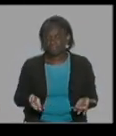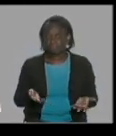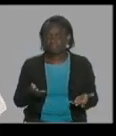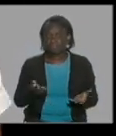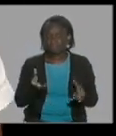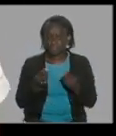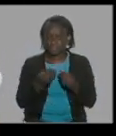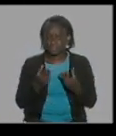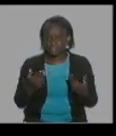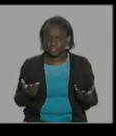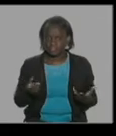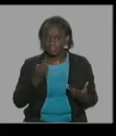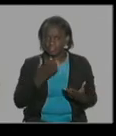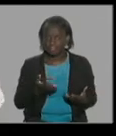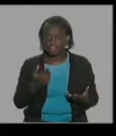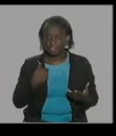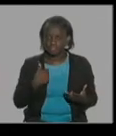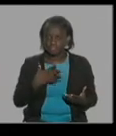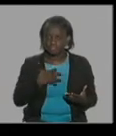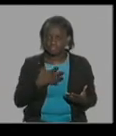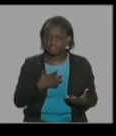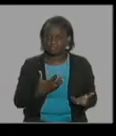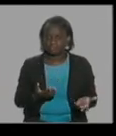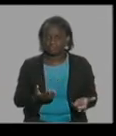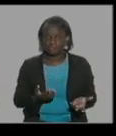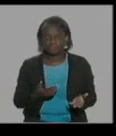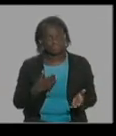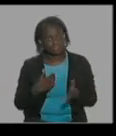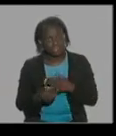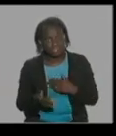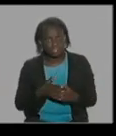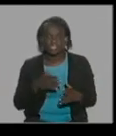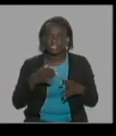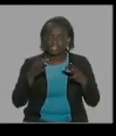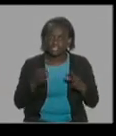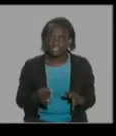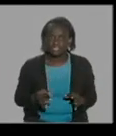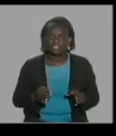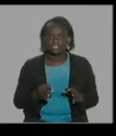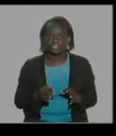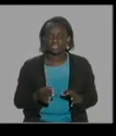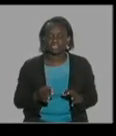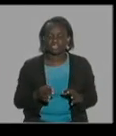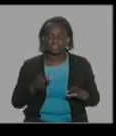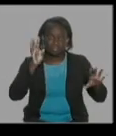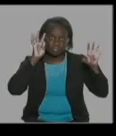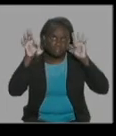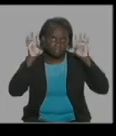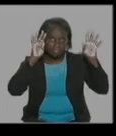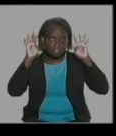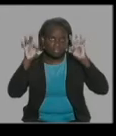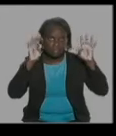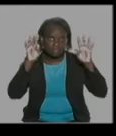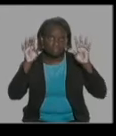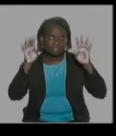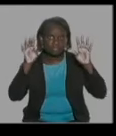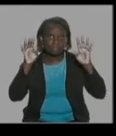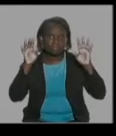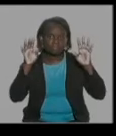E, enfim, foi riquíssimo para mim passar por isso. De qualquer forma, com certeza,